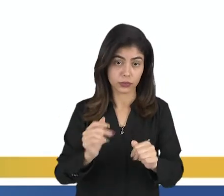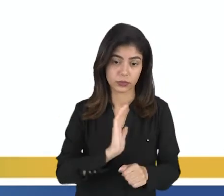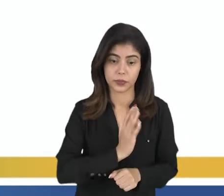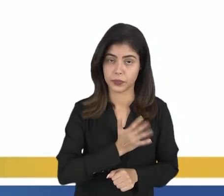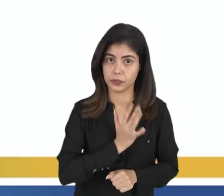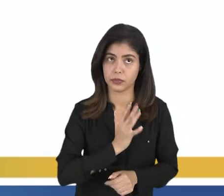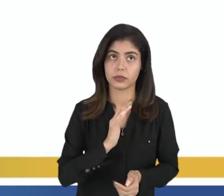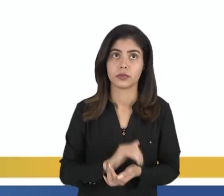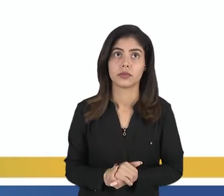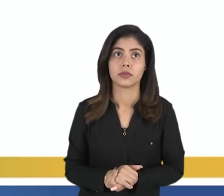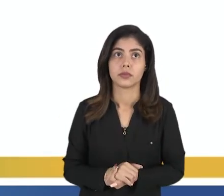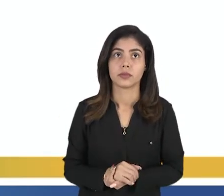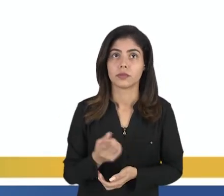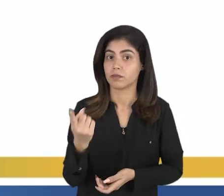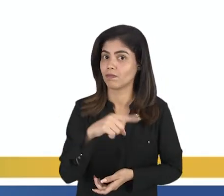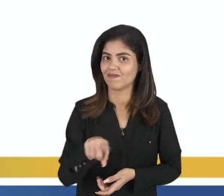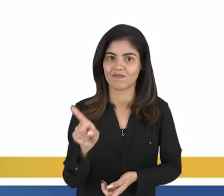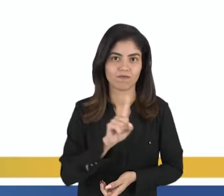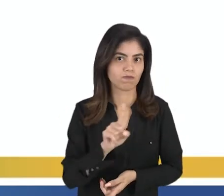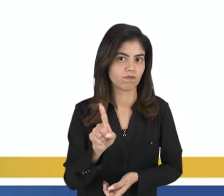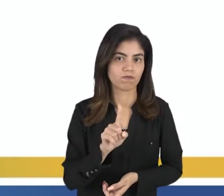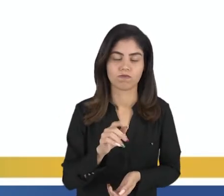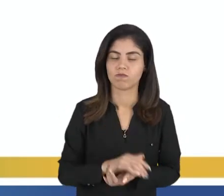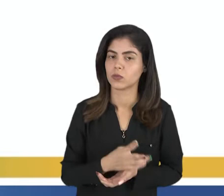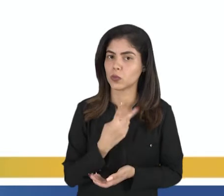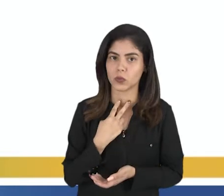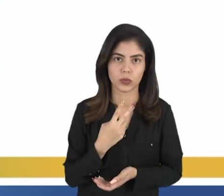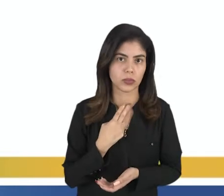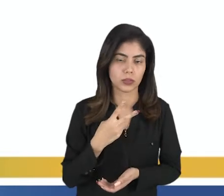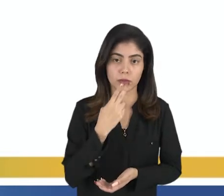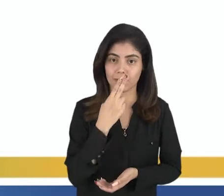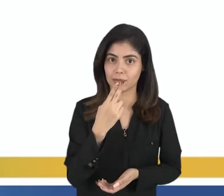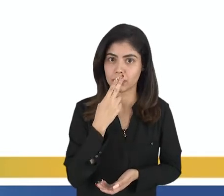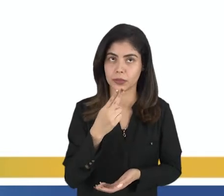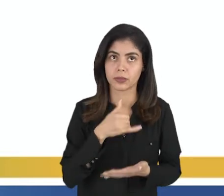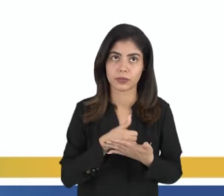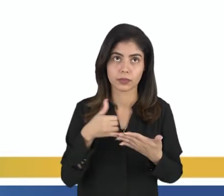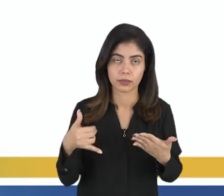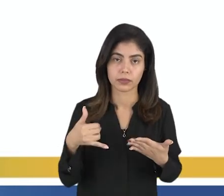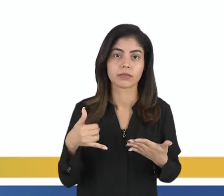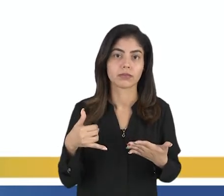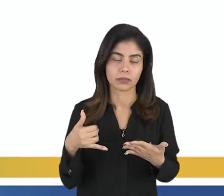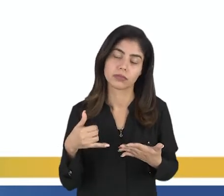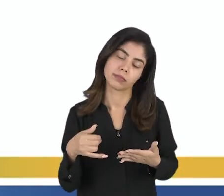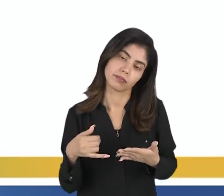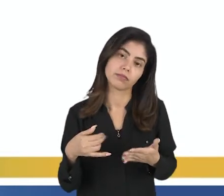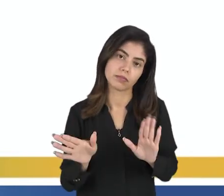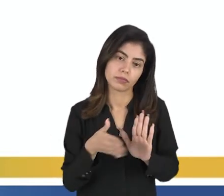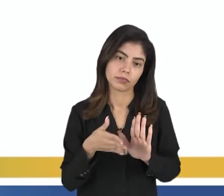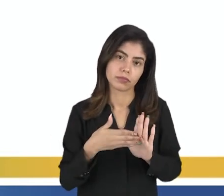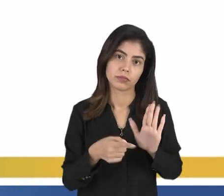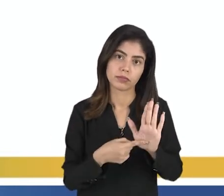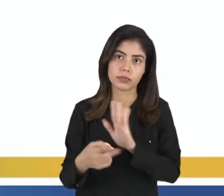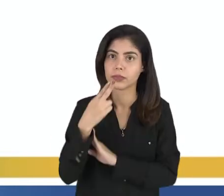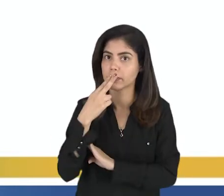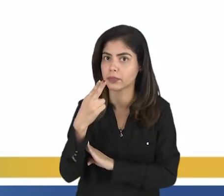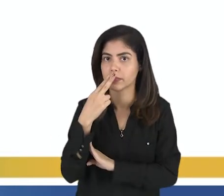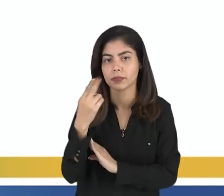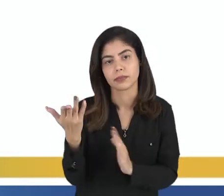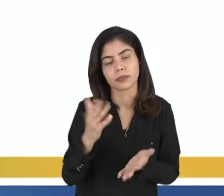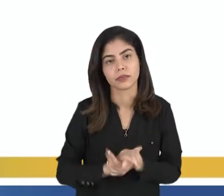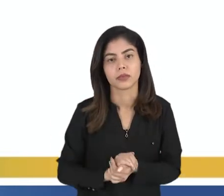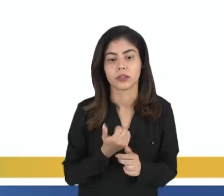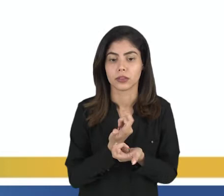um cardiologista. Não fumar e não usar drogas. O cigarro, hoje nós sabemos que é comprovado que o